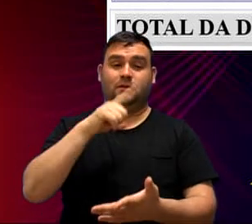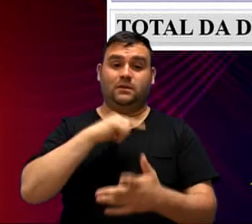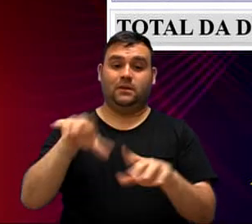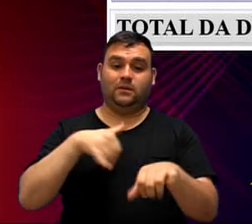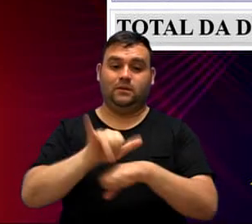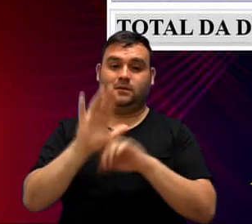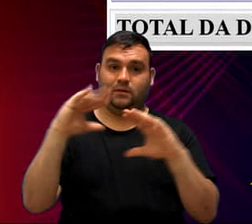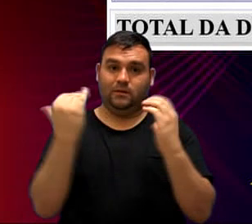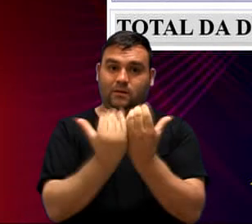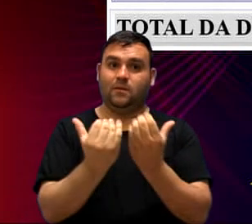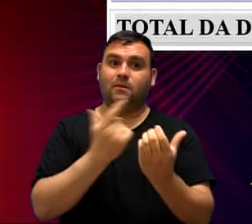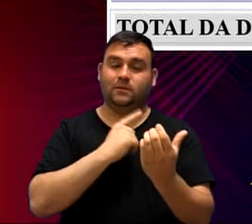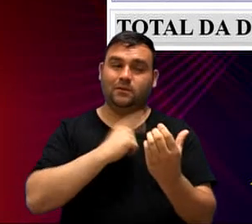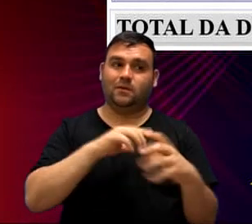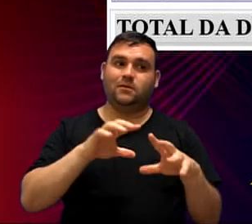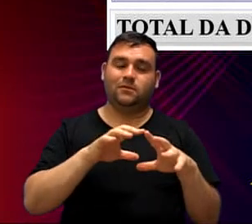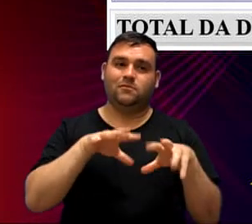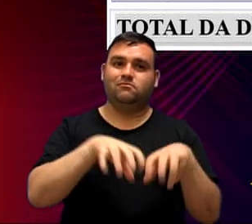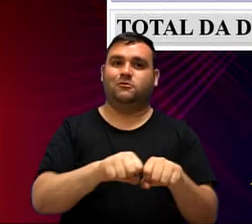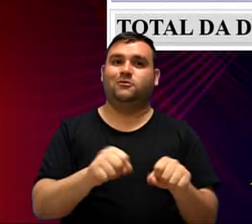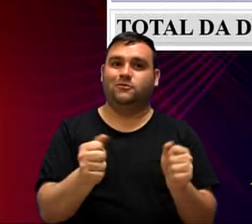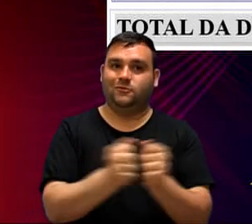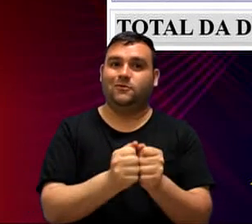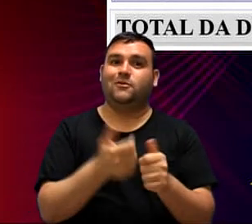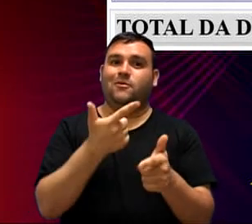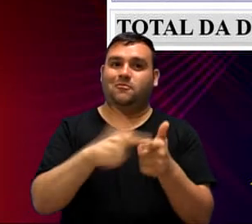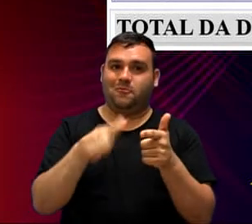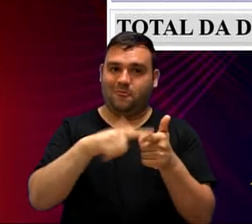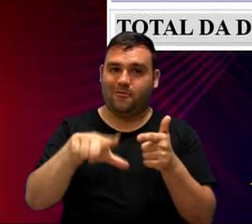cana indevidamente. É, eu...